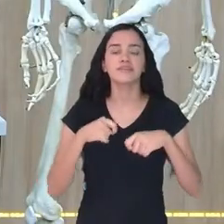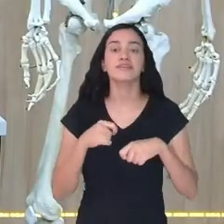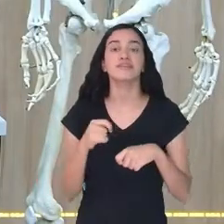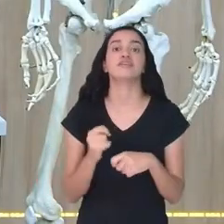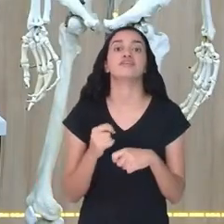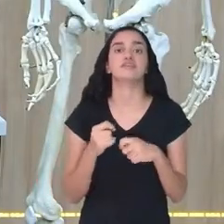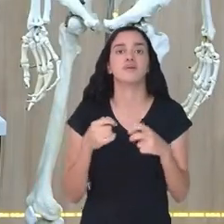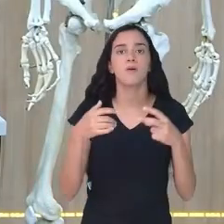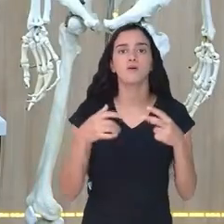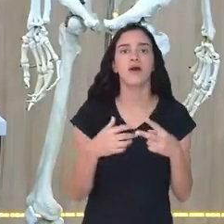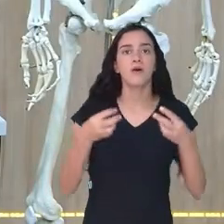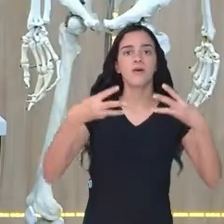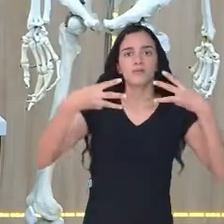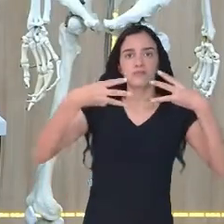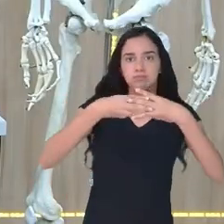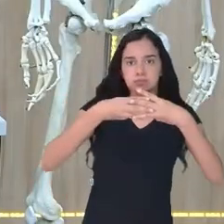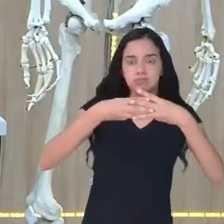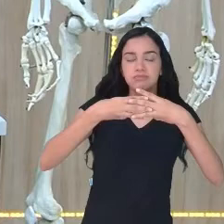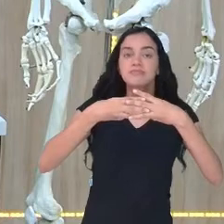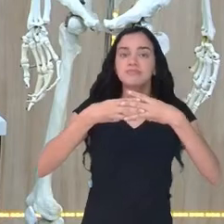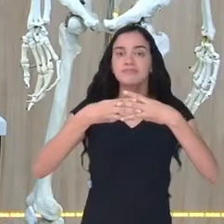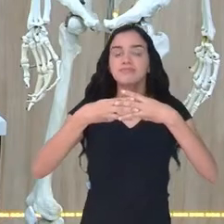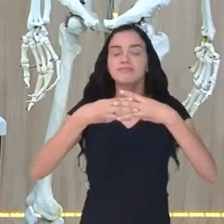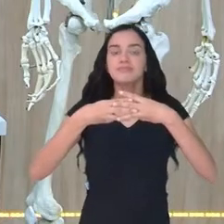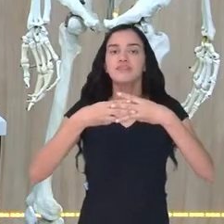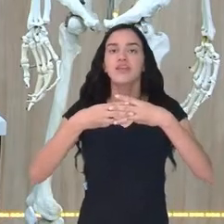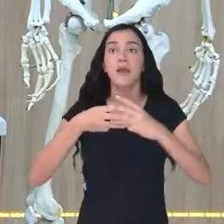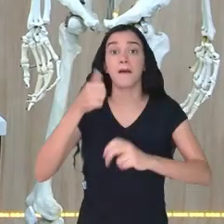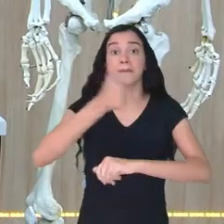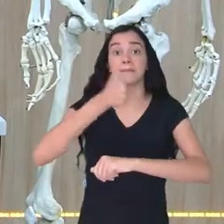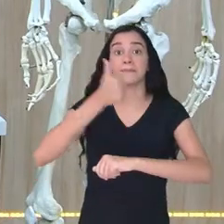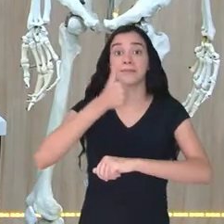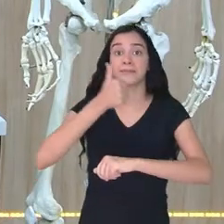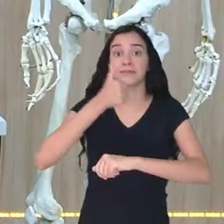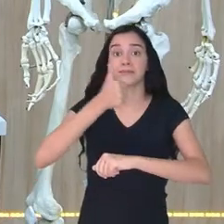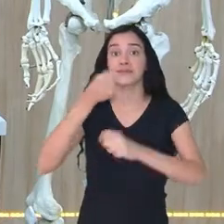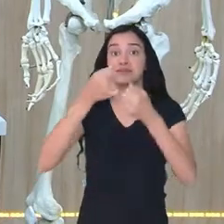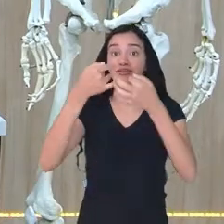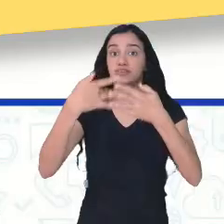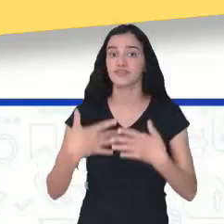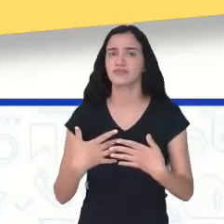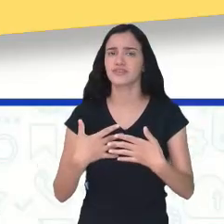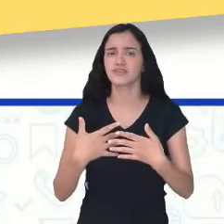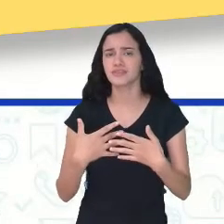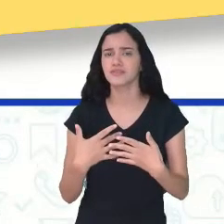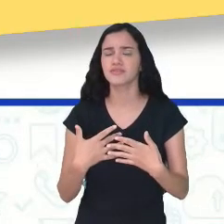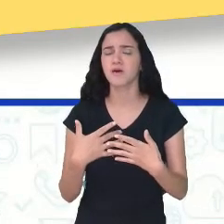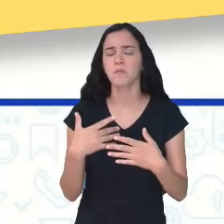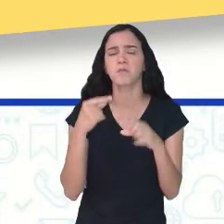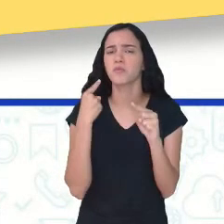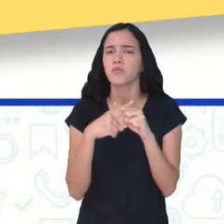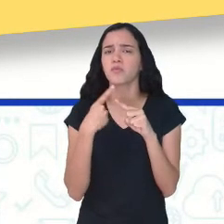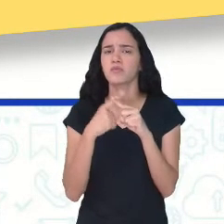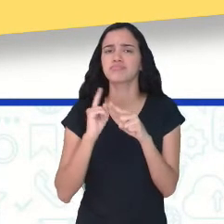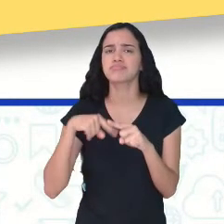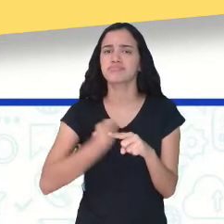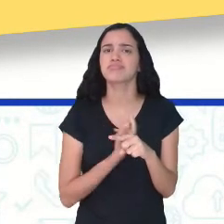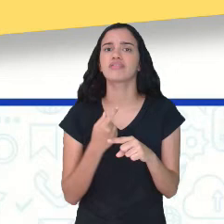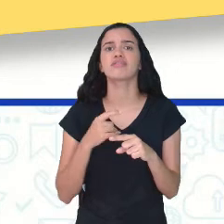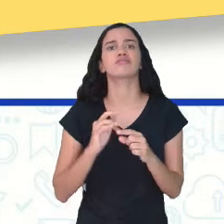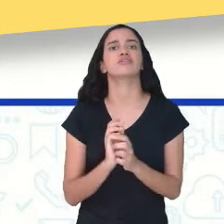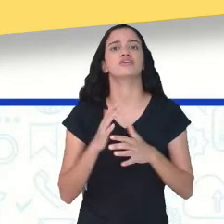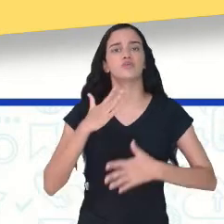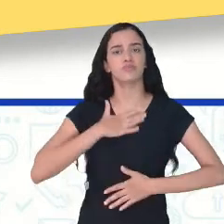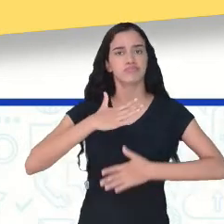estejam encaixados. E aí a gente traz a primeira justificativa para a gente dizer por que o nosso corpo pode ser